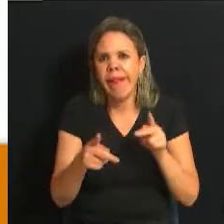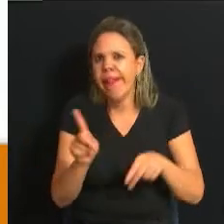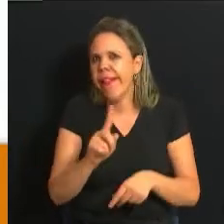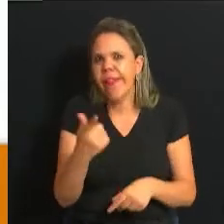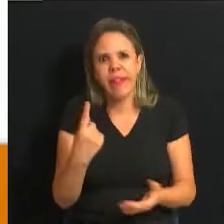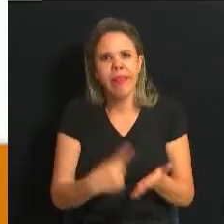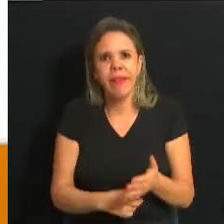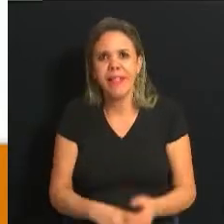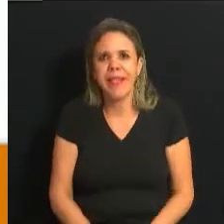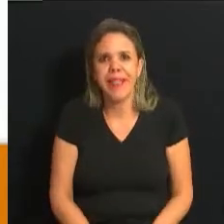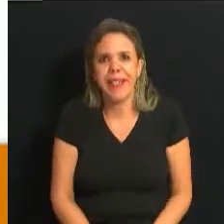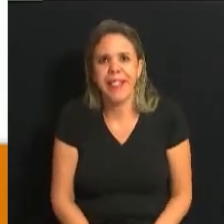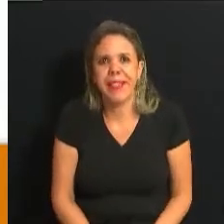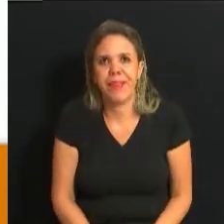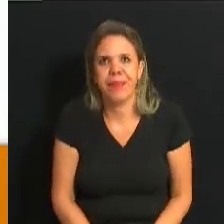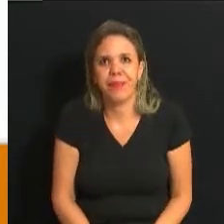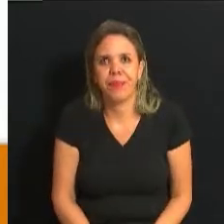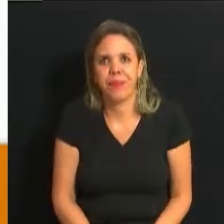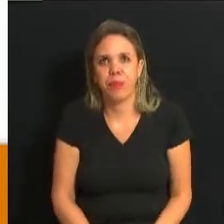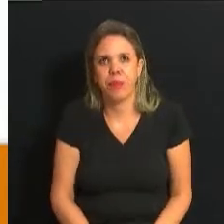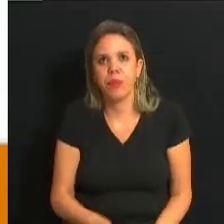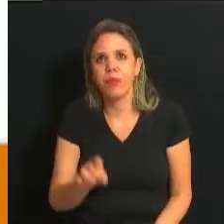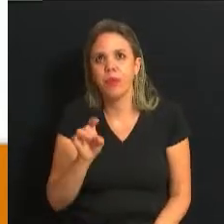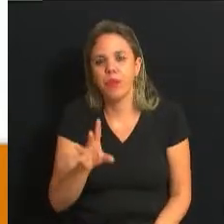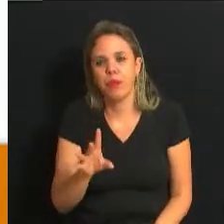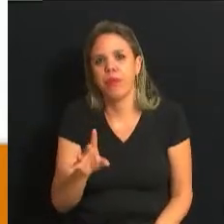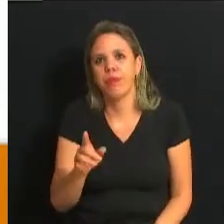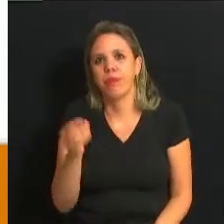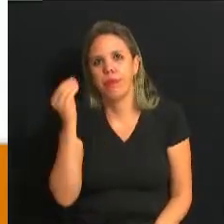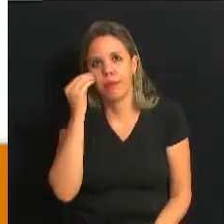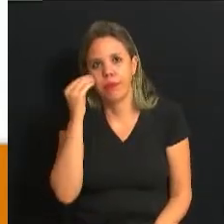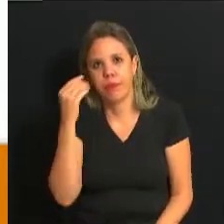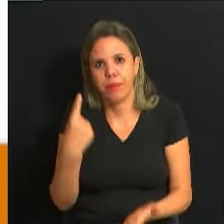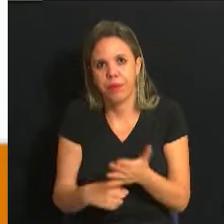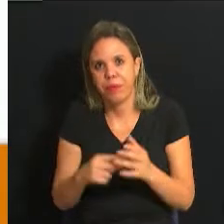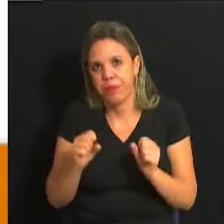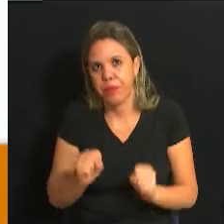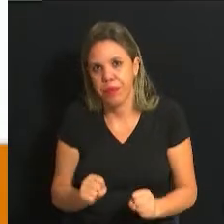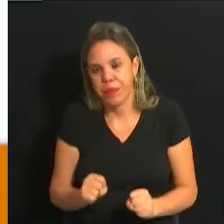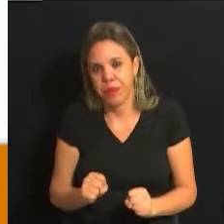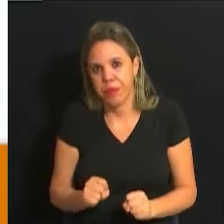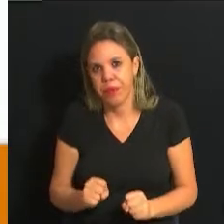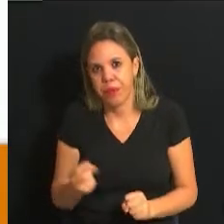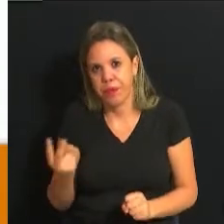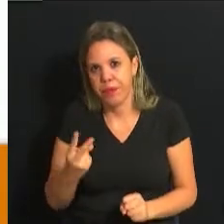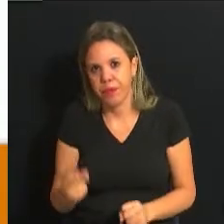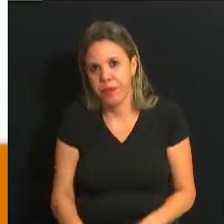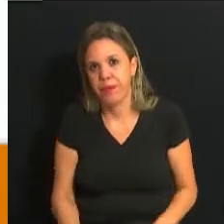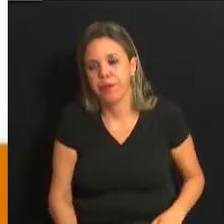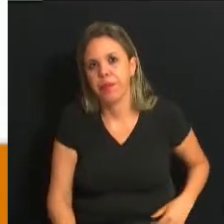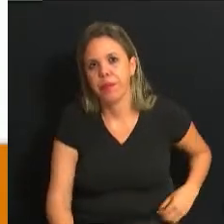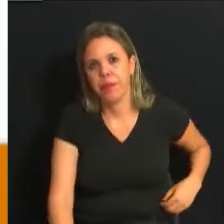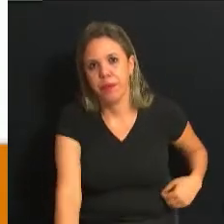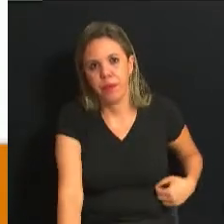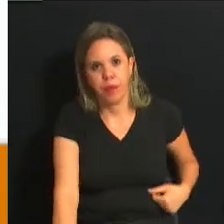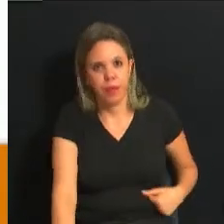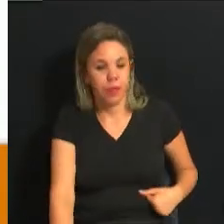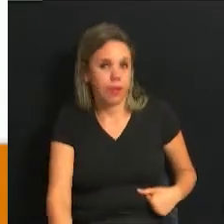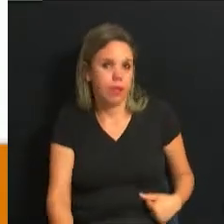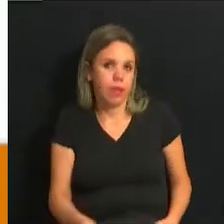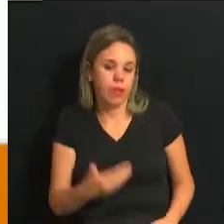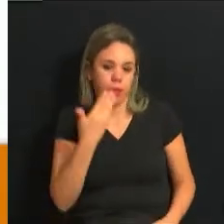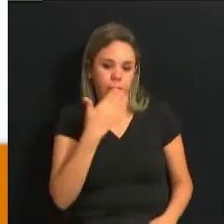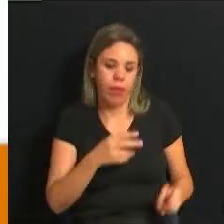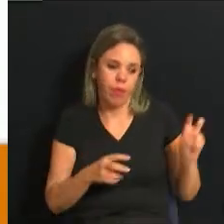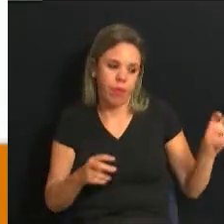agendou. Ou seja, se a pessoa achar por bem ainda tentar o agendamento, pode ser então das duas formas. Então a gente tem para crianças de 5 a